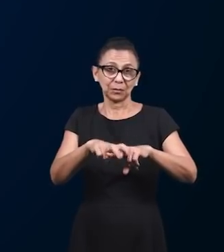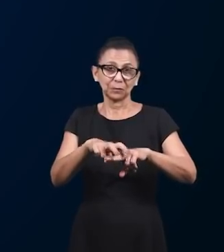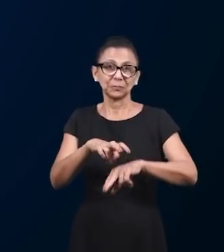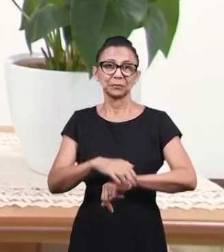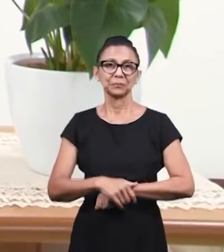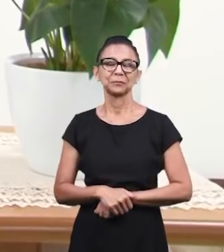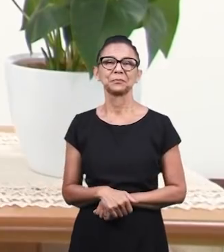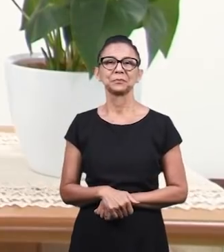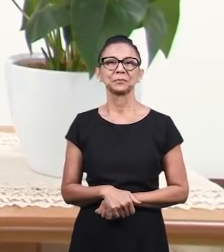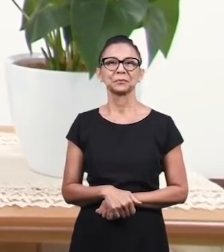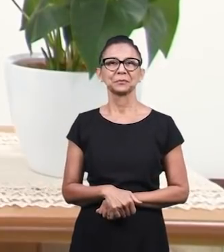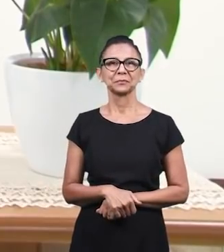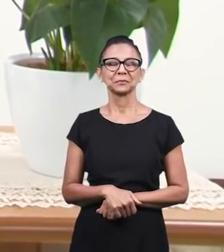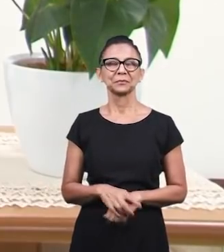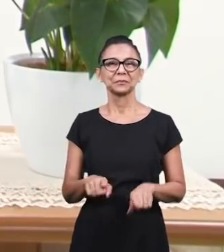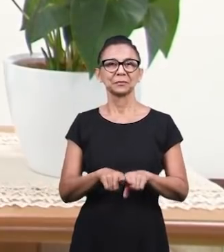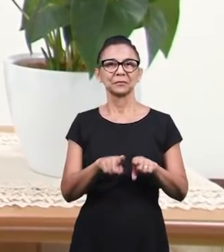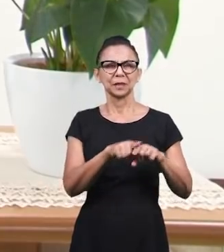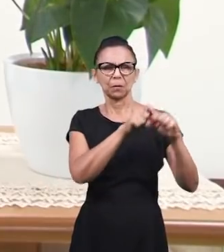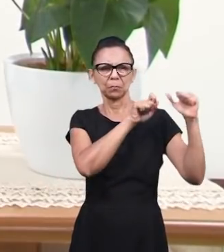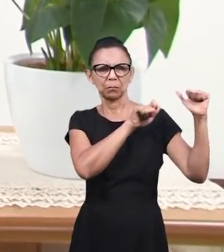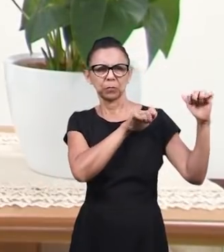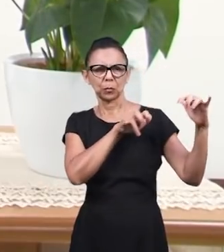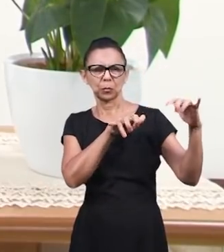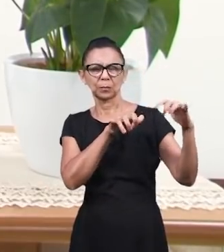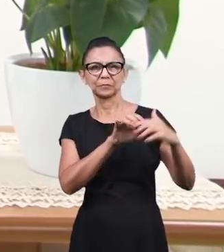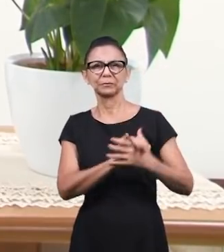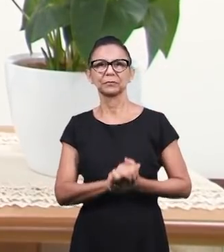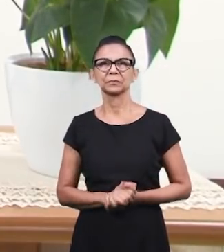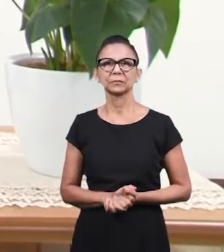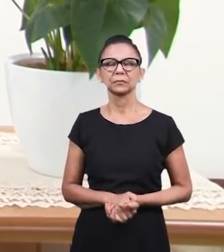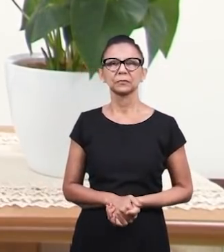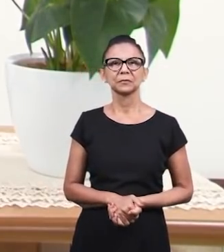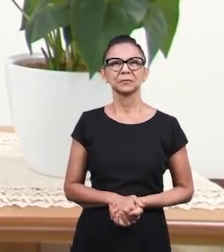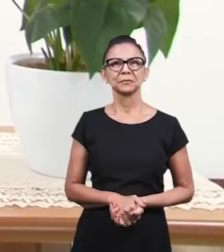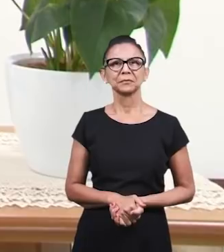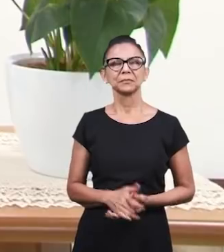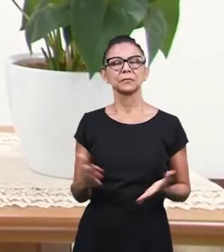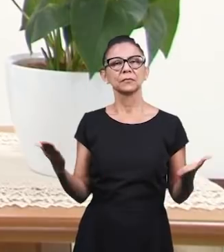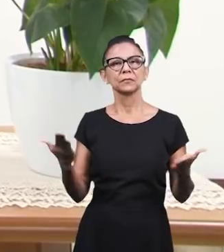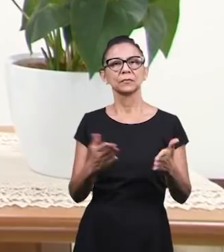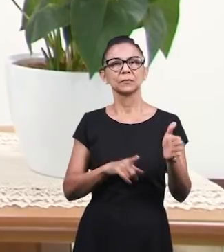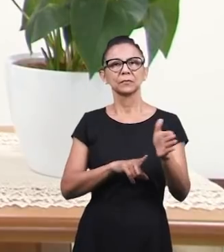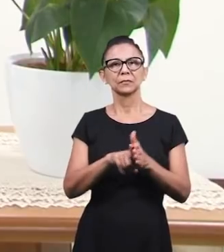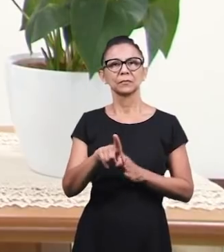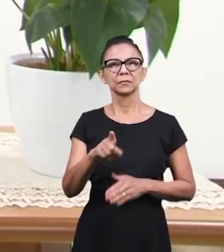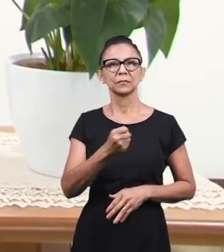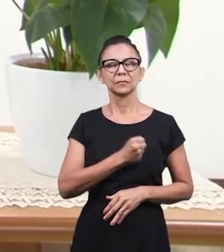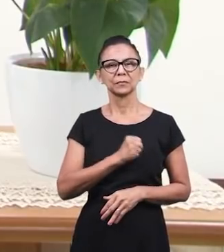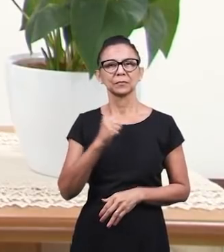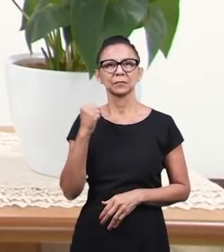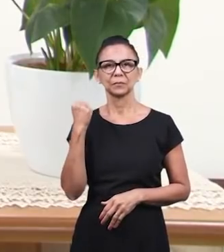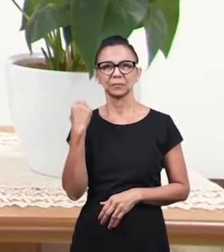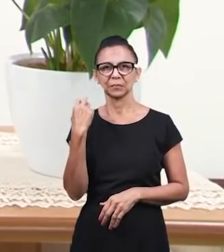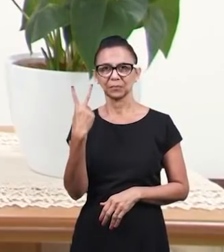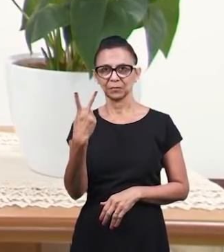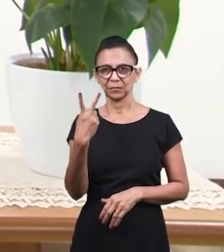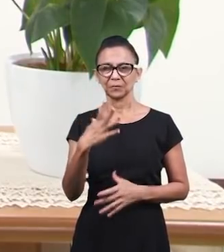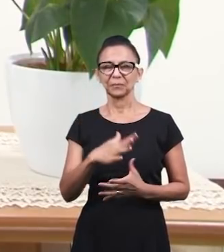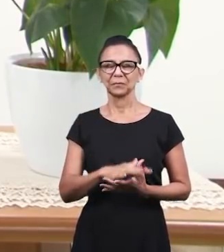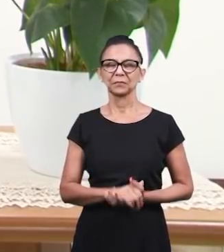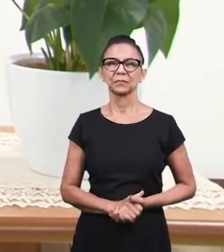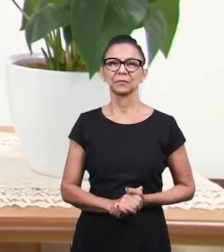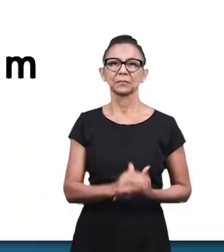mendigando. Muito bem. Dando sequência, então, vamos continuar o nosso trabalho. Agora, a pergunta número 2, que fala do